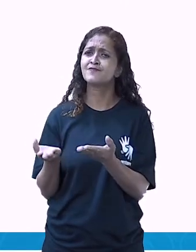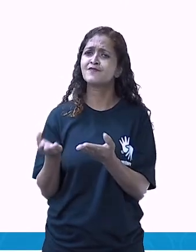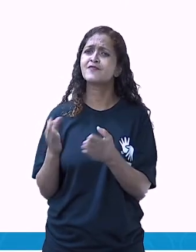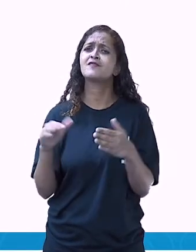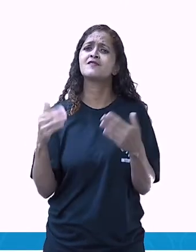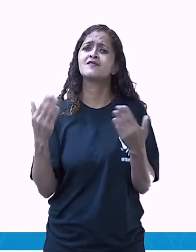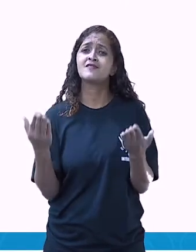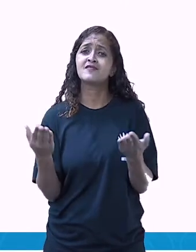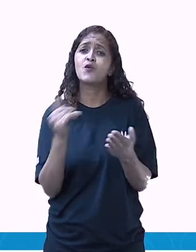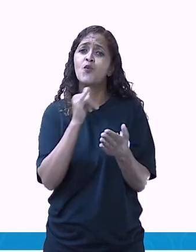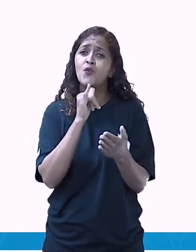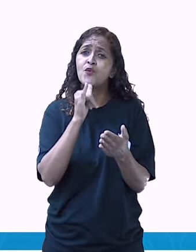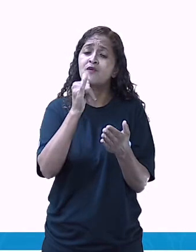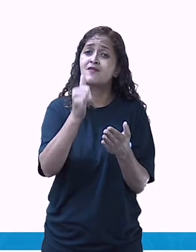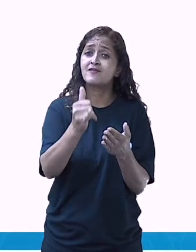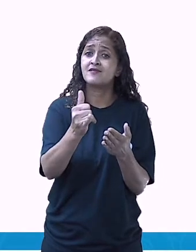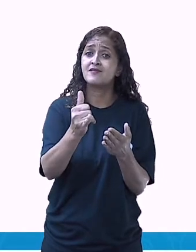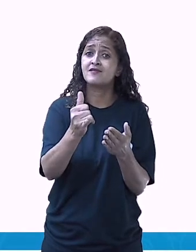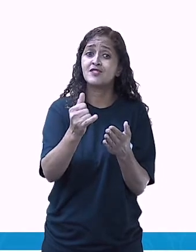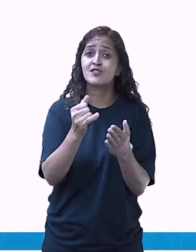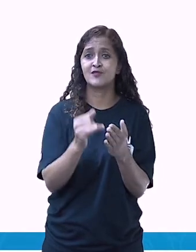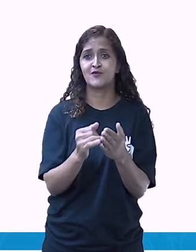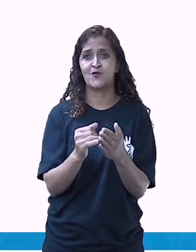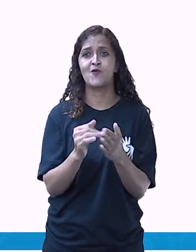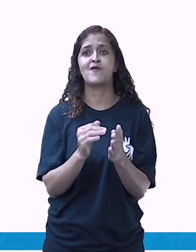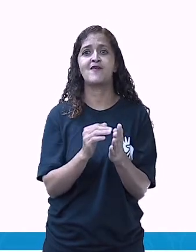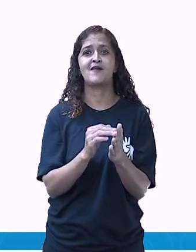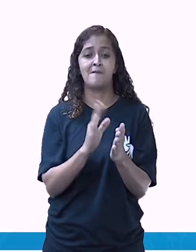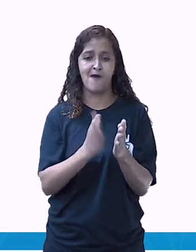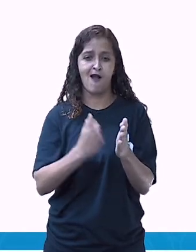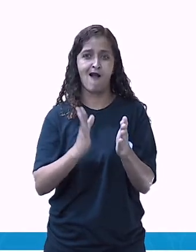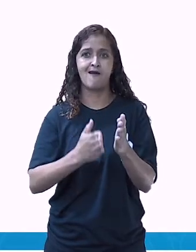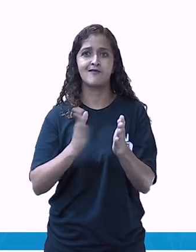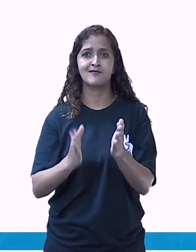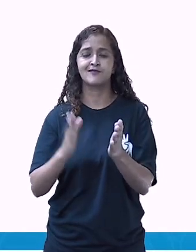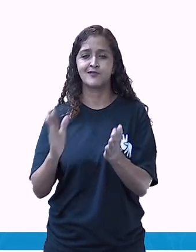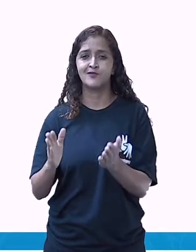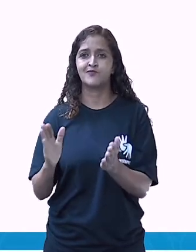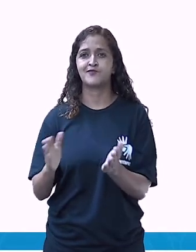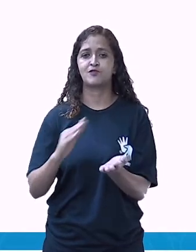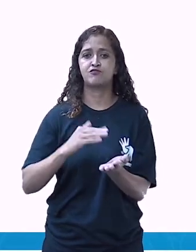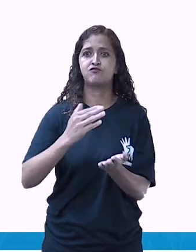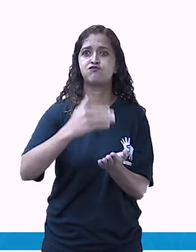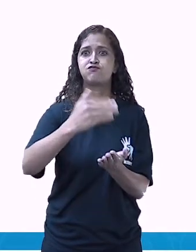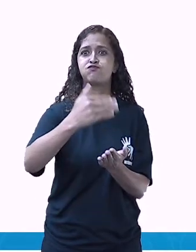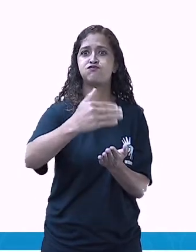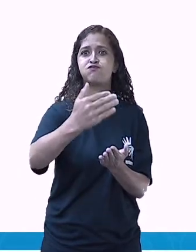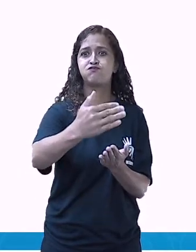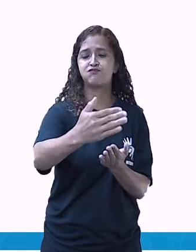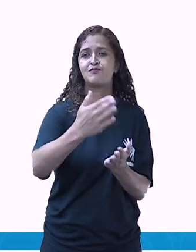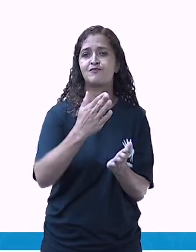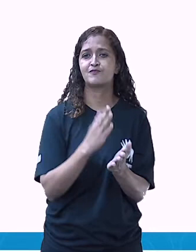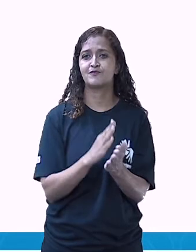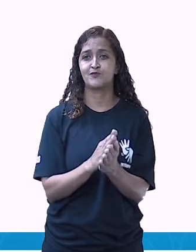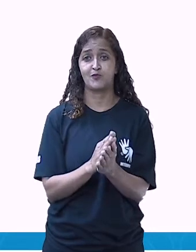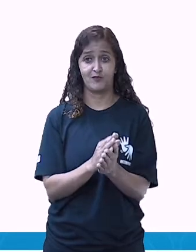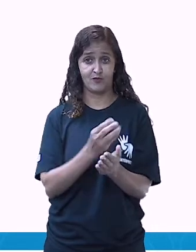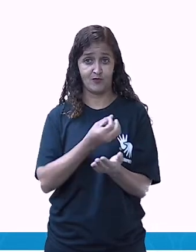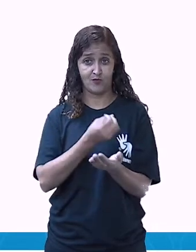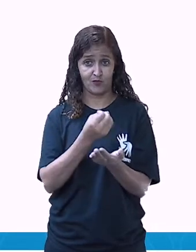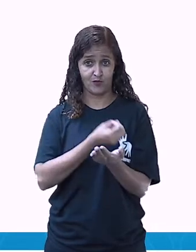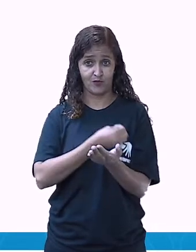Então, quer dizer que essa foi minha ordem crescente, tá? Começou do número 6, do menor número